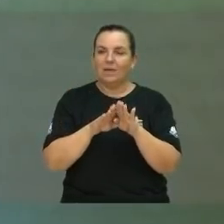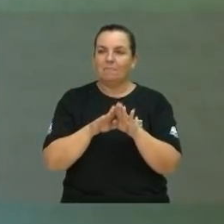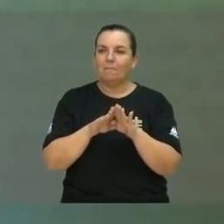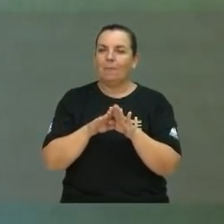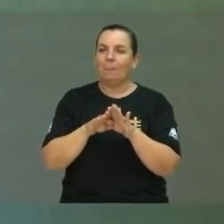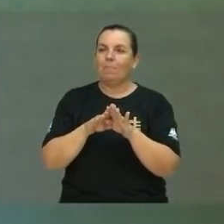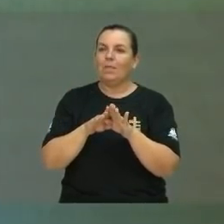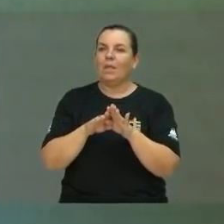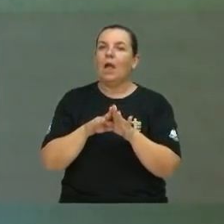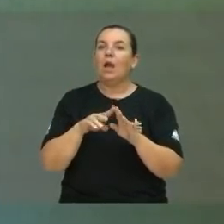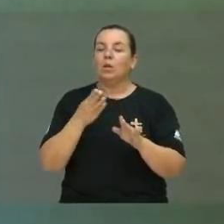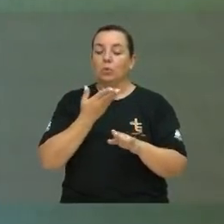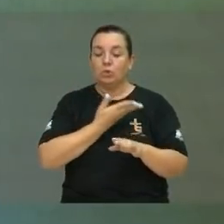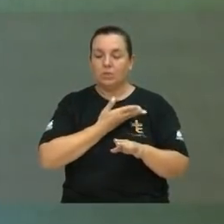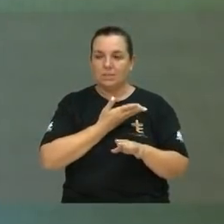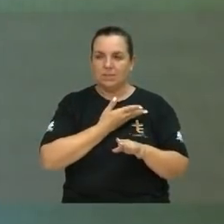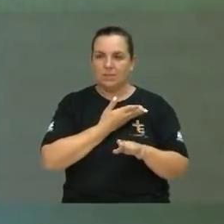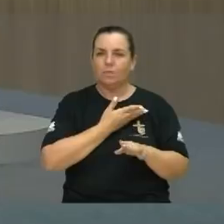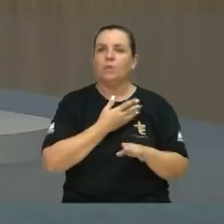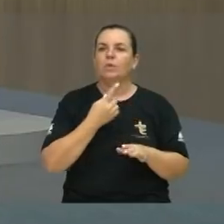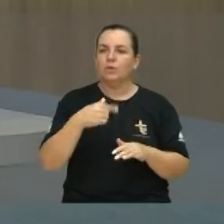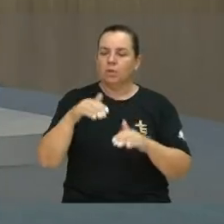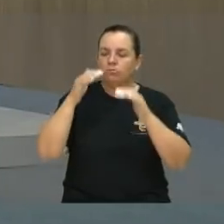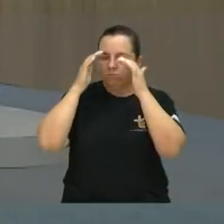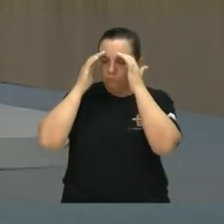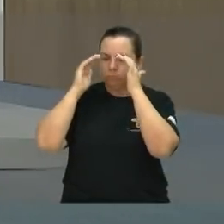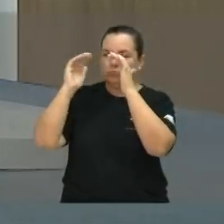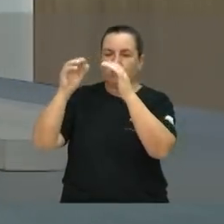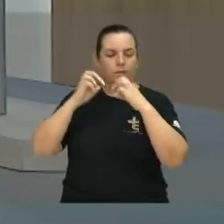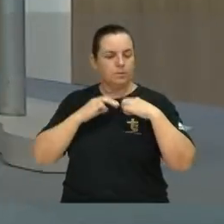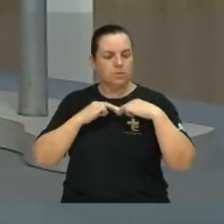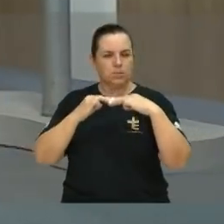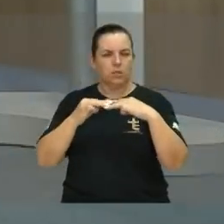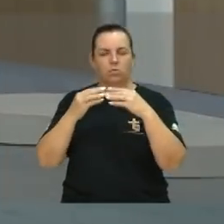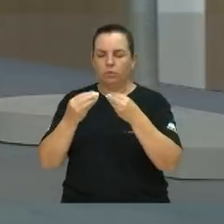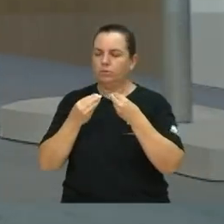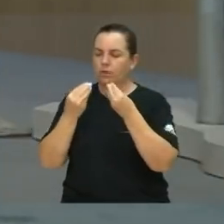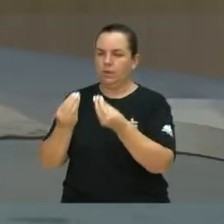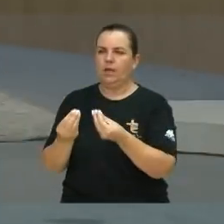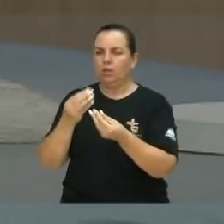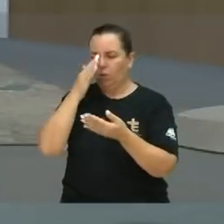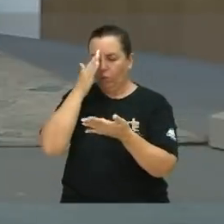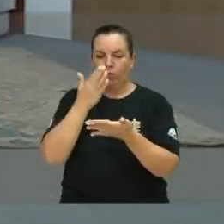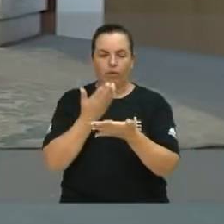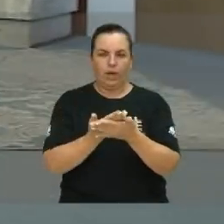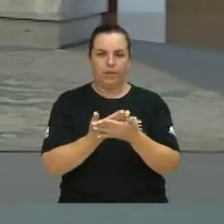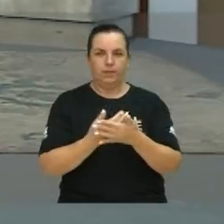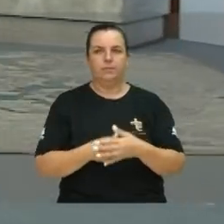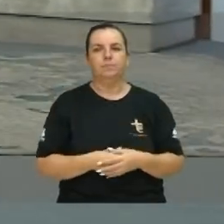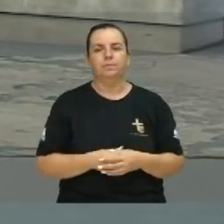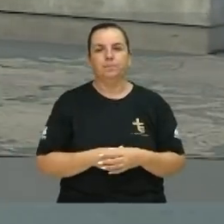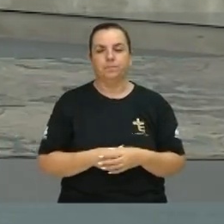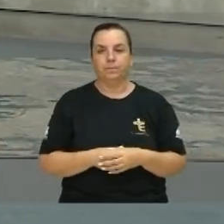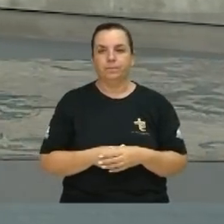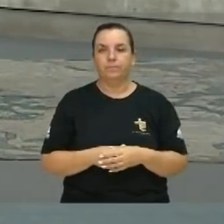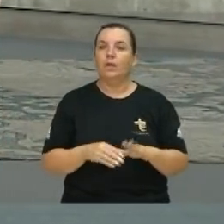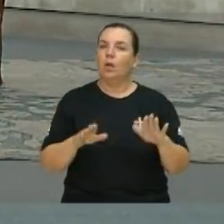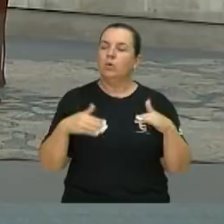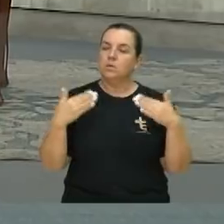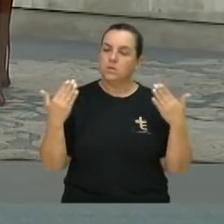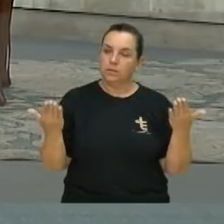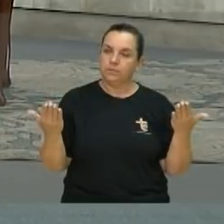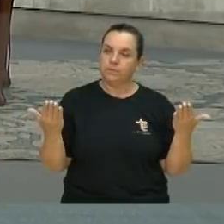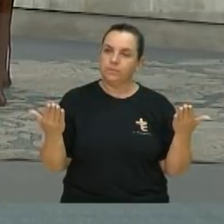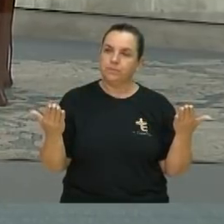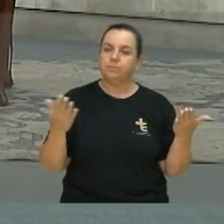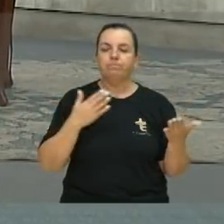capacidade do discípulo de honrar a missão que lhe foi confiada ou seja